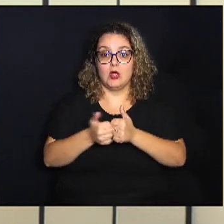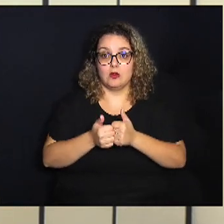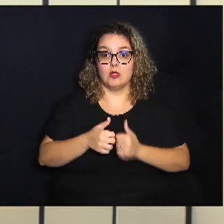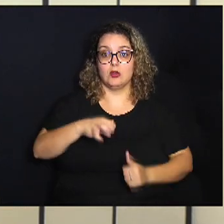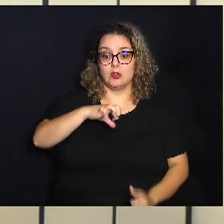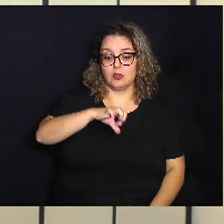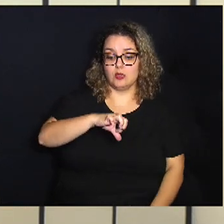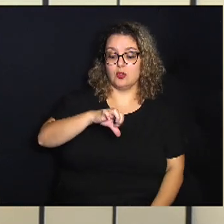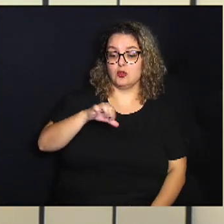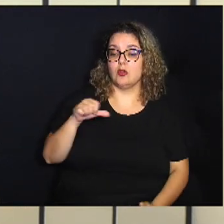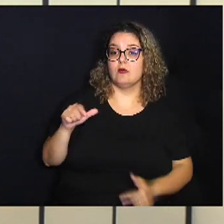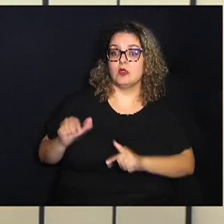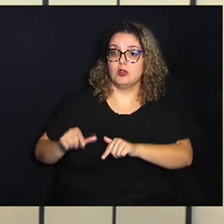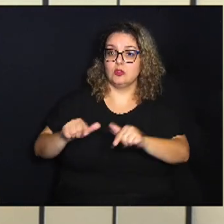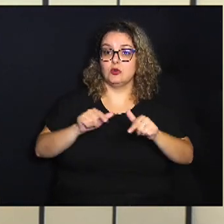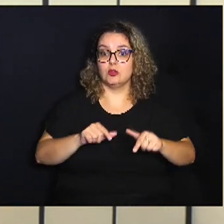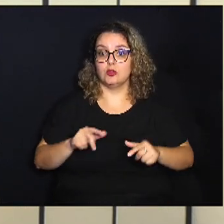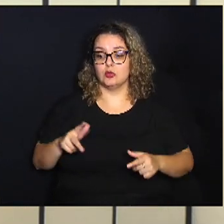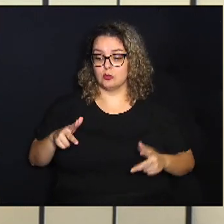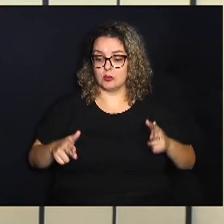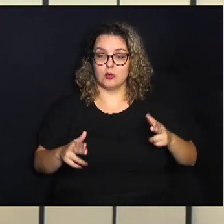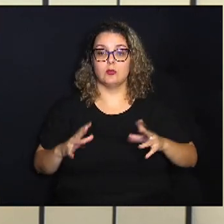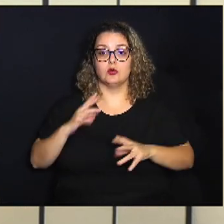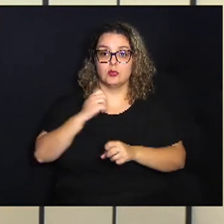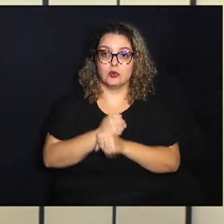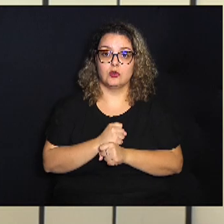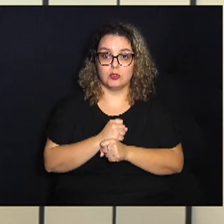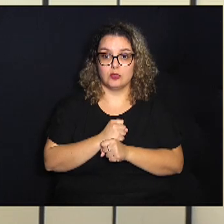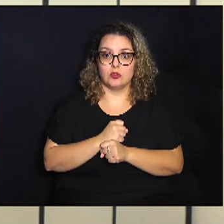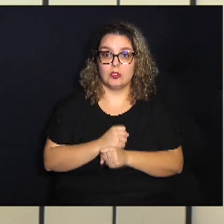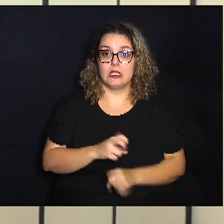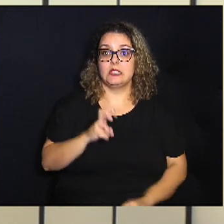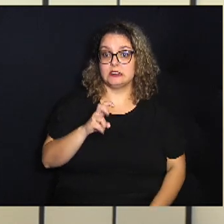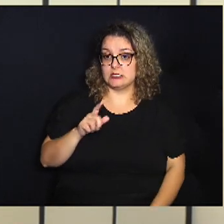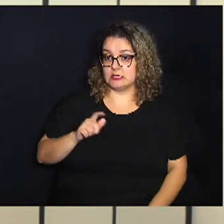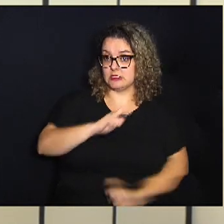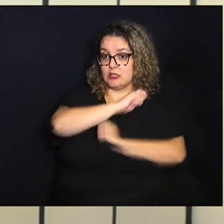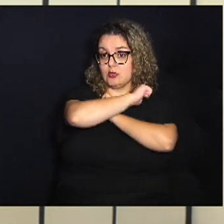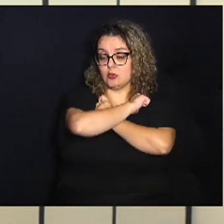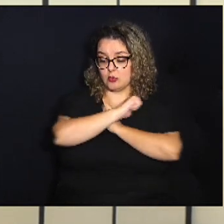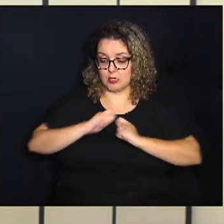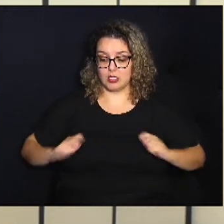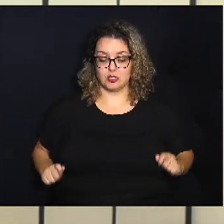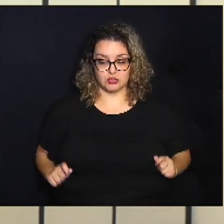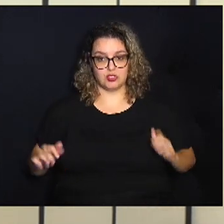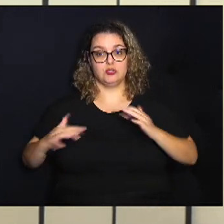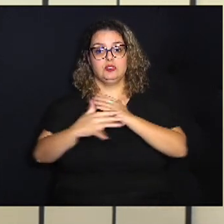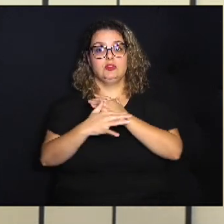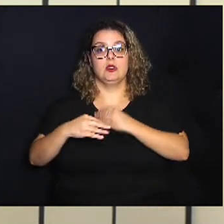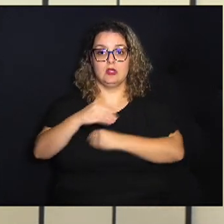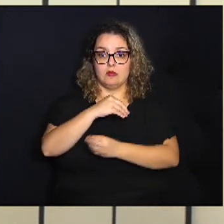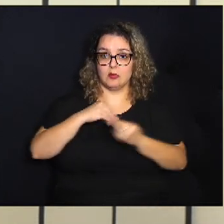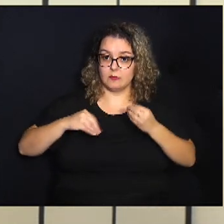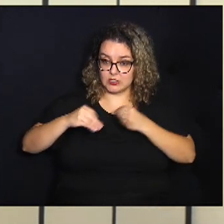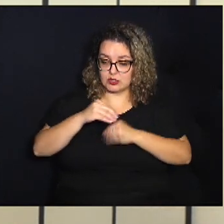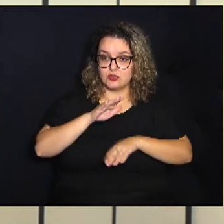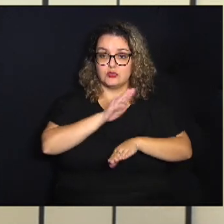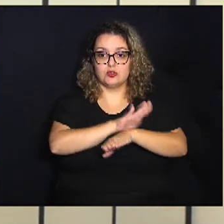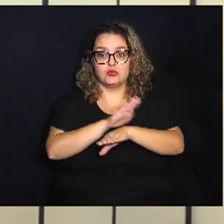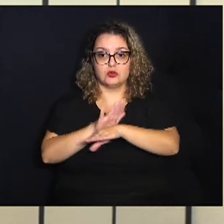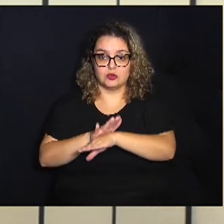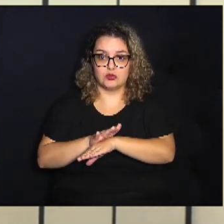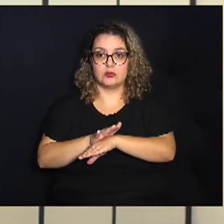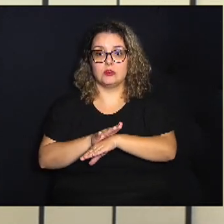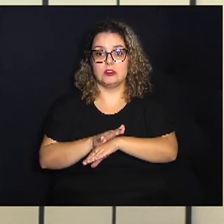9 pontos de bloqueios totais. Ao todo, 5 agentes da mobilidade urbana estarão envolvidos no esquema